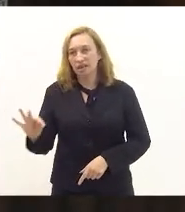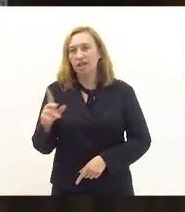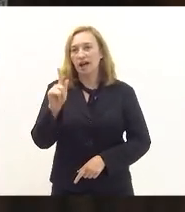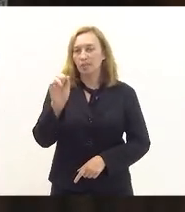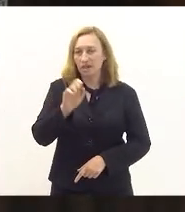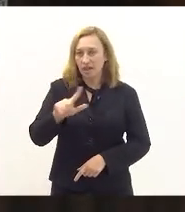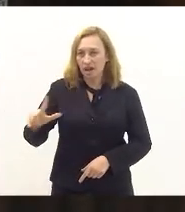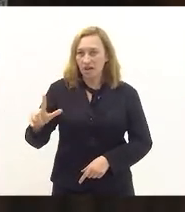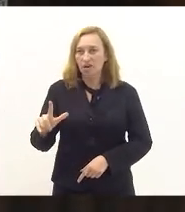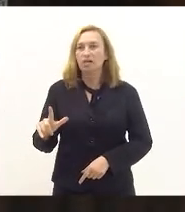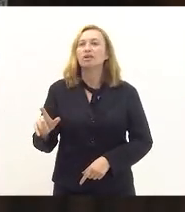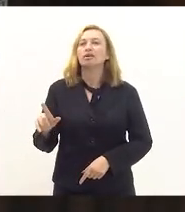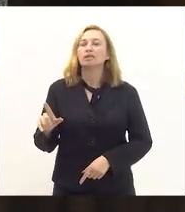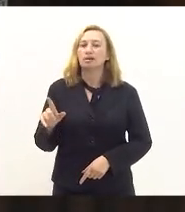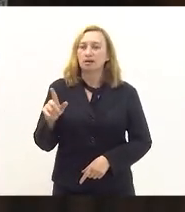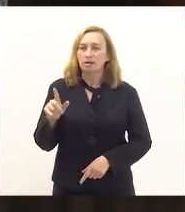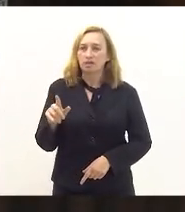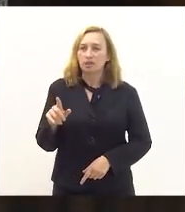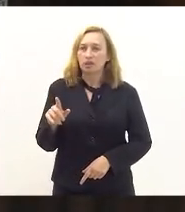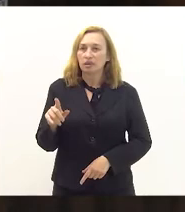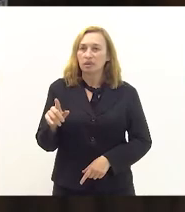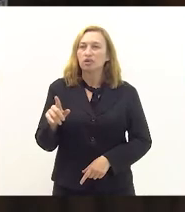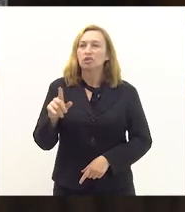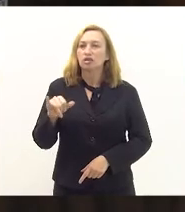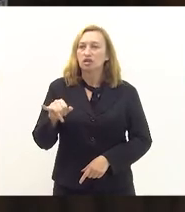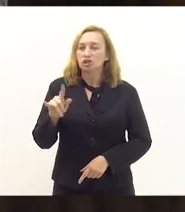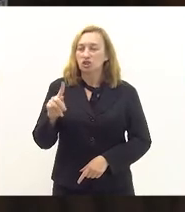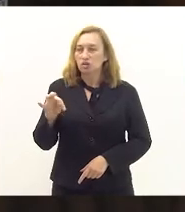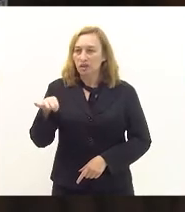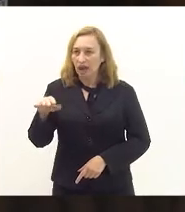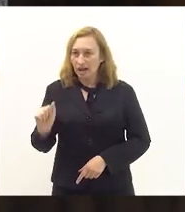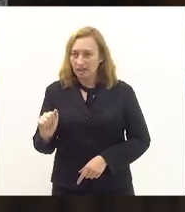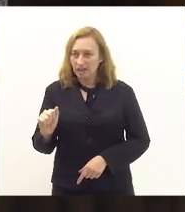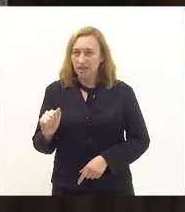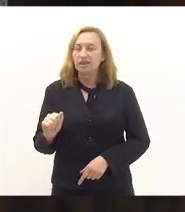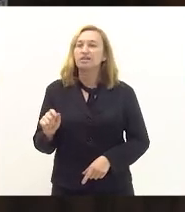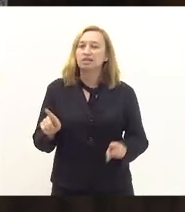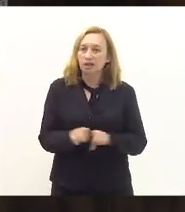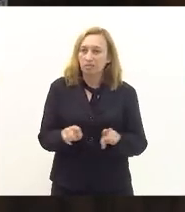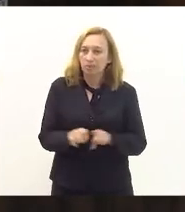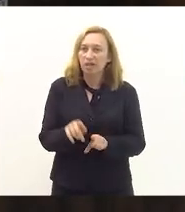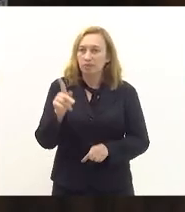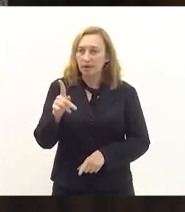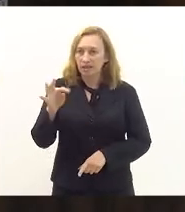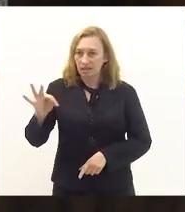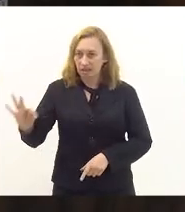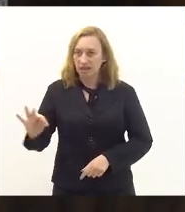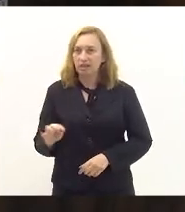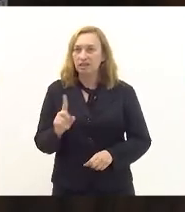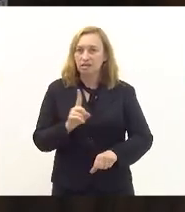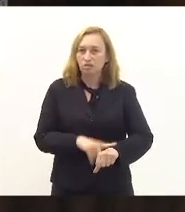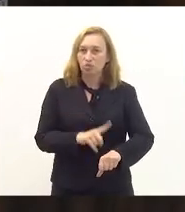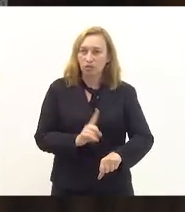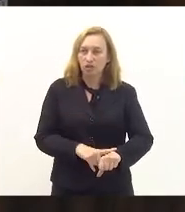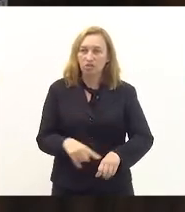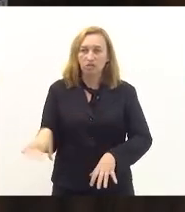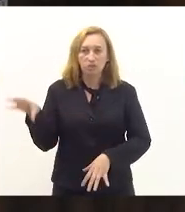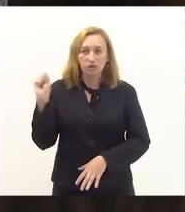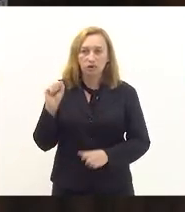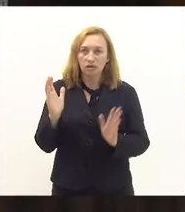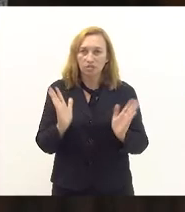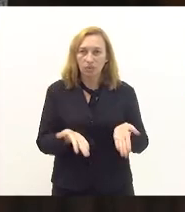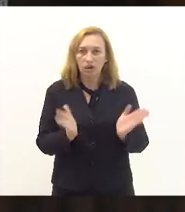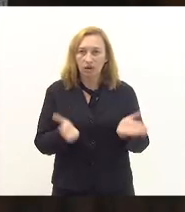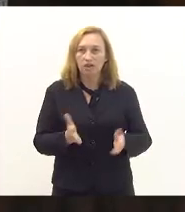de Souza, também do PDT, Gildarte Messias, também do PDT. Nesse momento, vamos ouvir